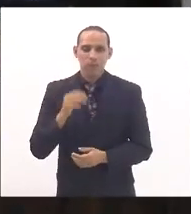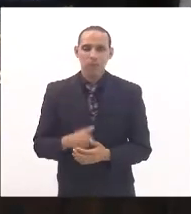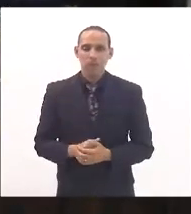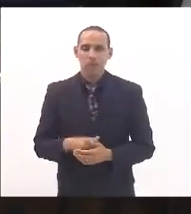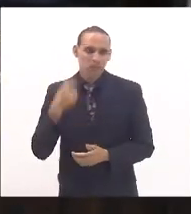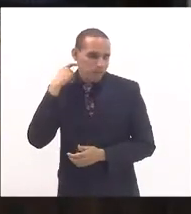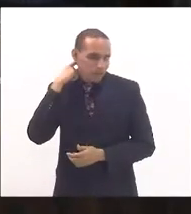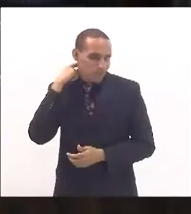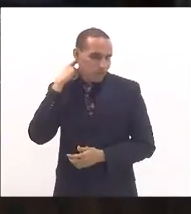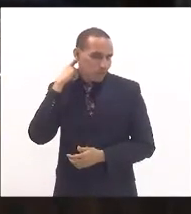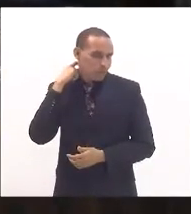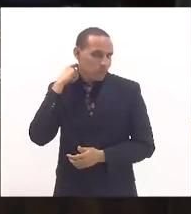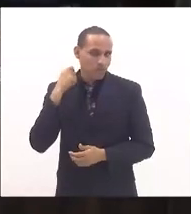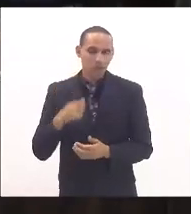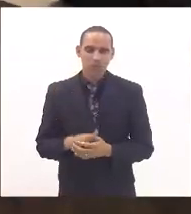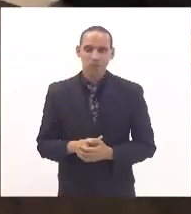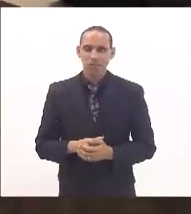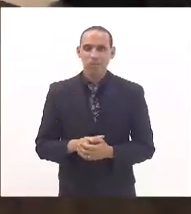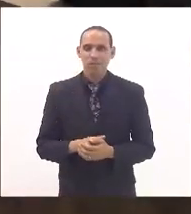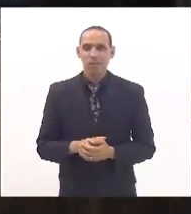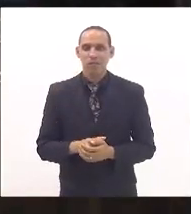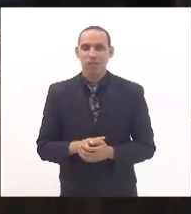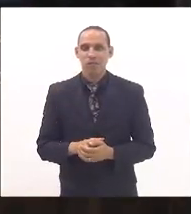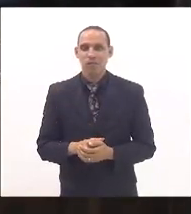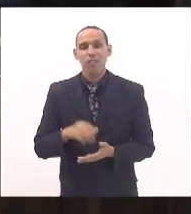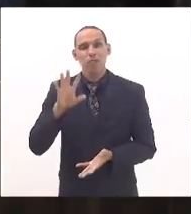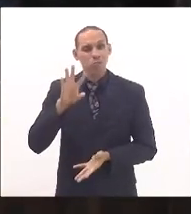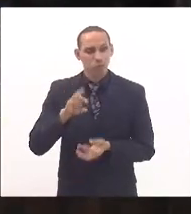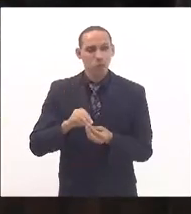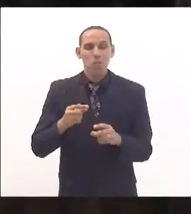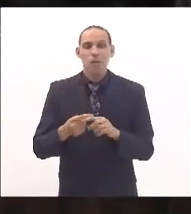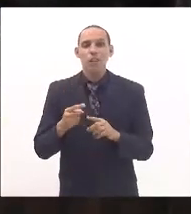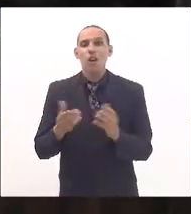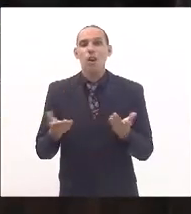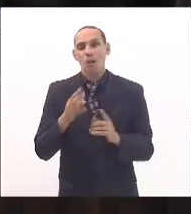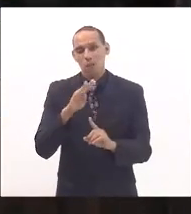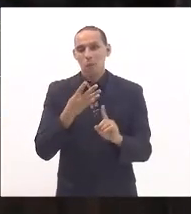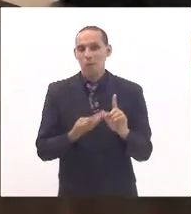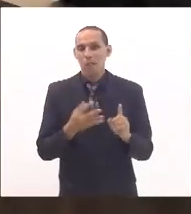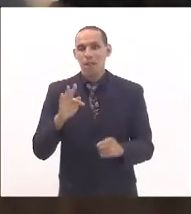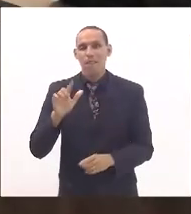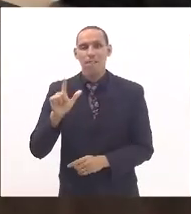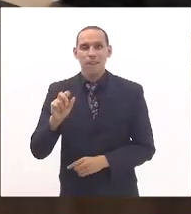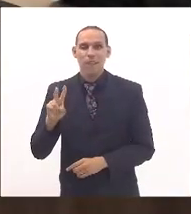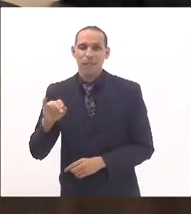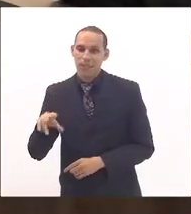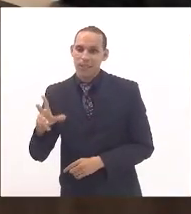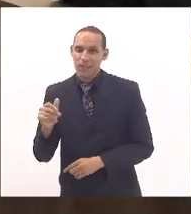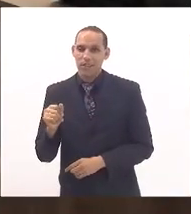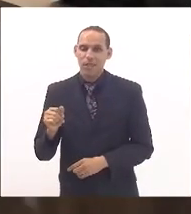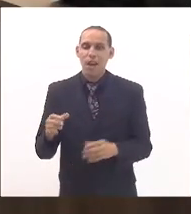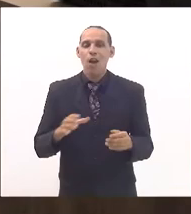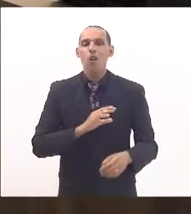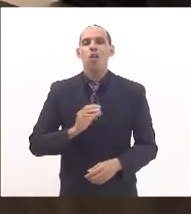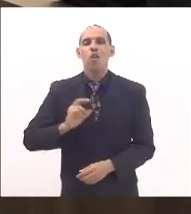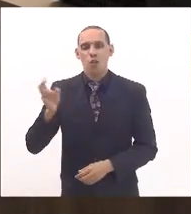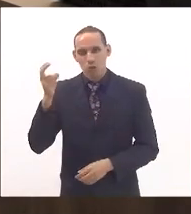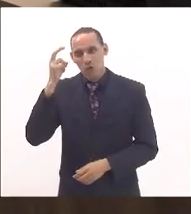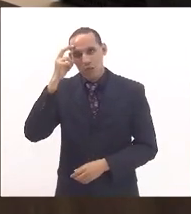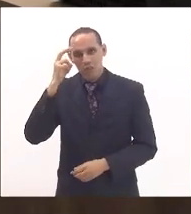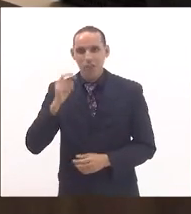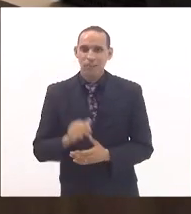Seja mais a comissão sucinto, de cultura, porque hoje tem uma homenagem à nossa Flavinha. A Comissão de Cultura vai, portanto, sabe,